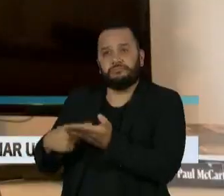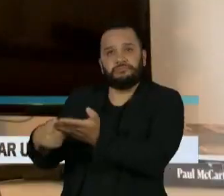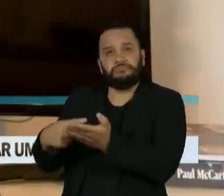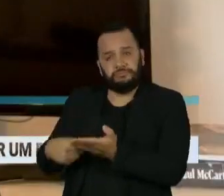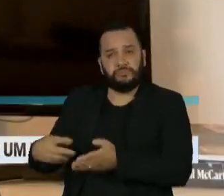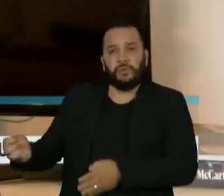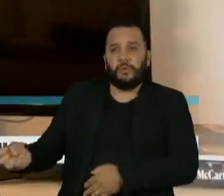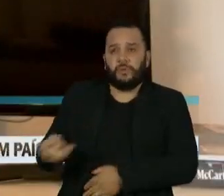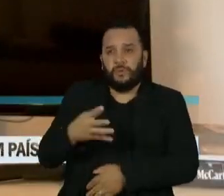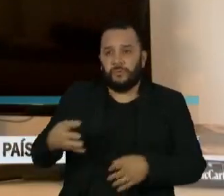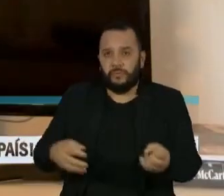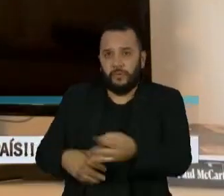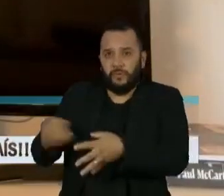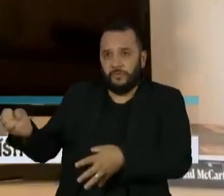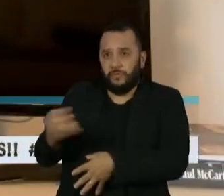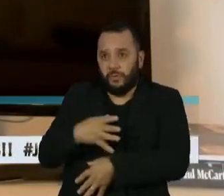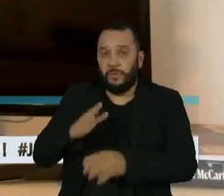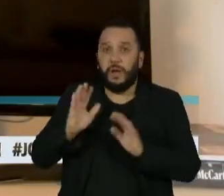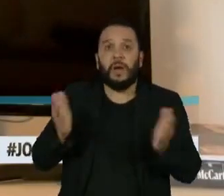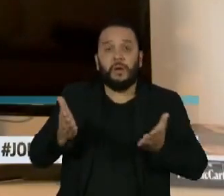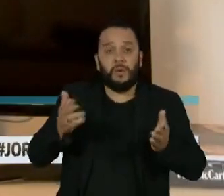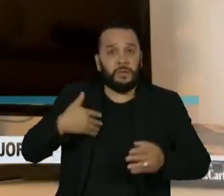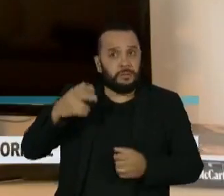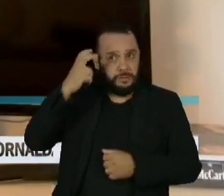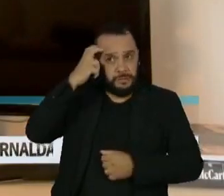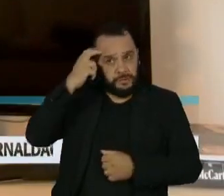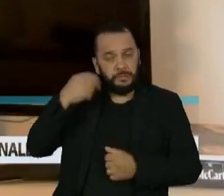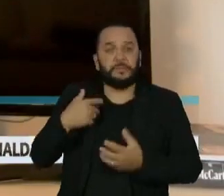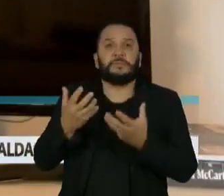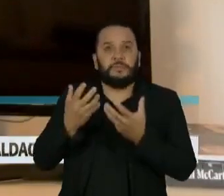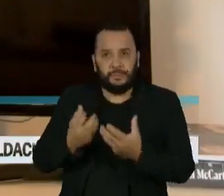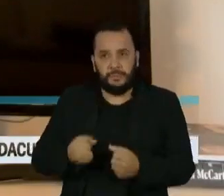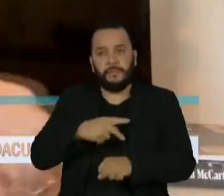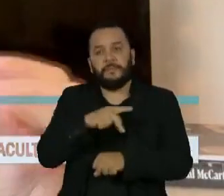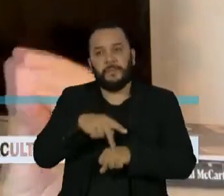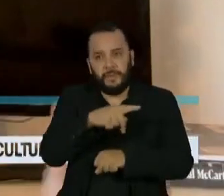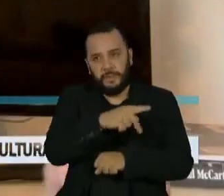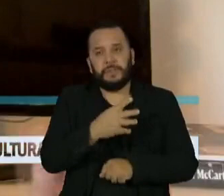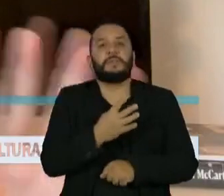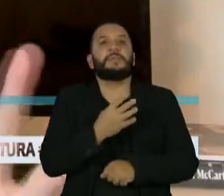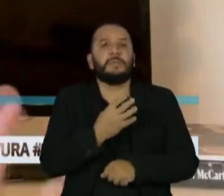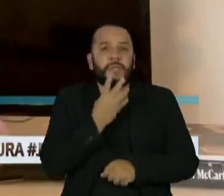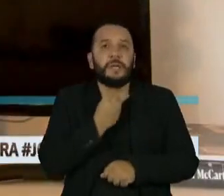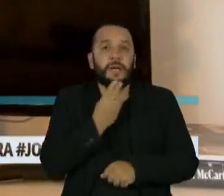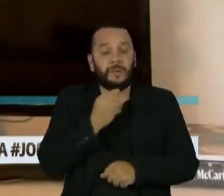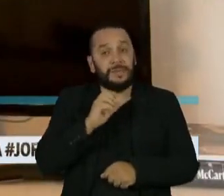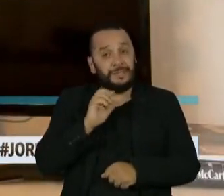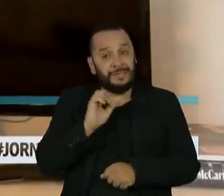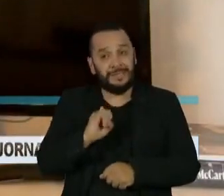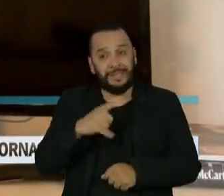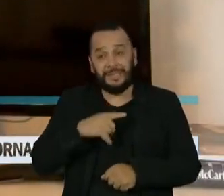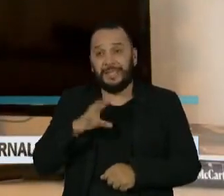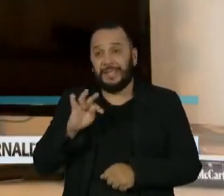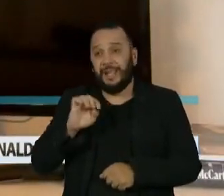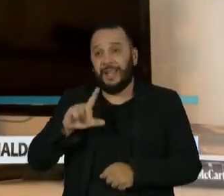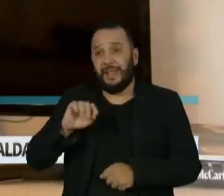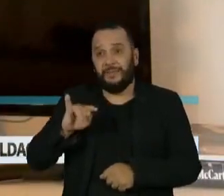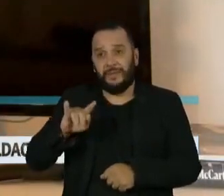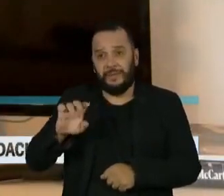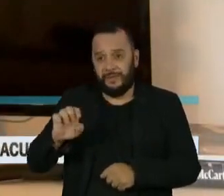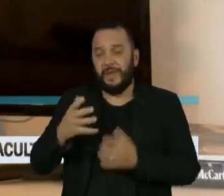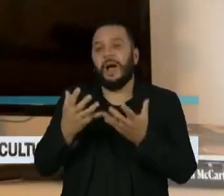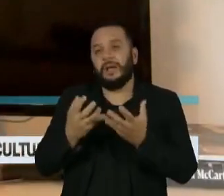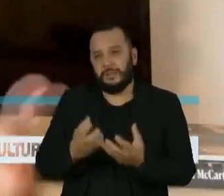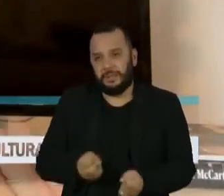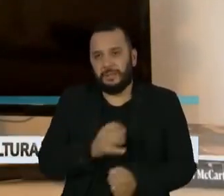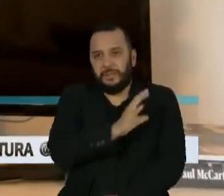contemporâneo. Desde 2002, os sauditas topam reconhecer o Estado israelense, se Tel Aviv aceitar um Estado palestino.